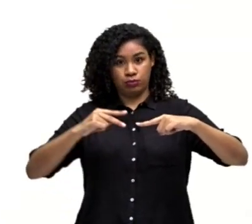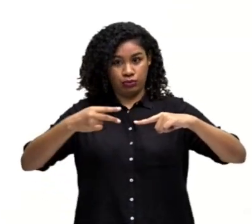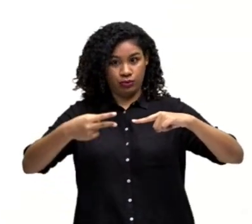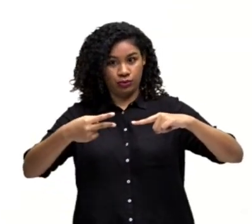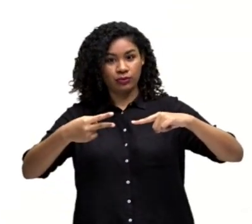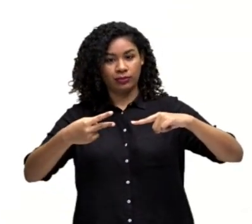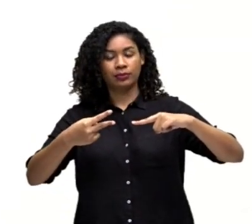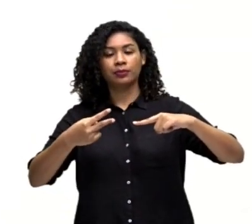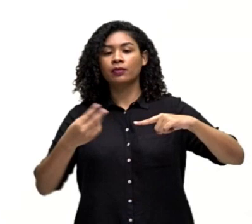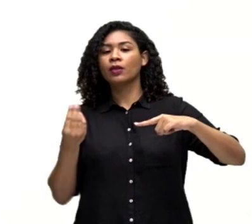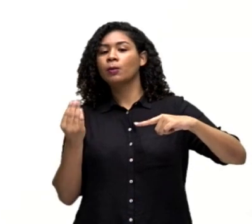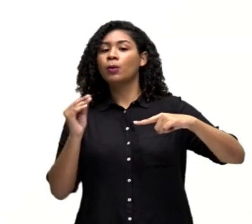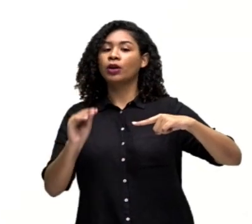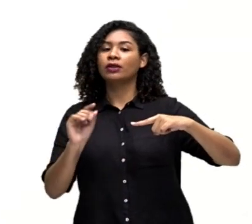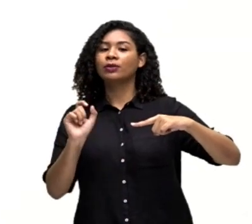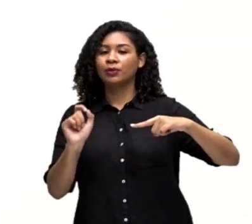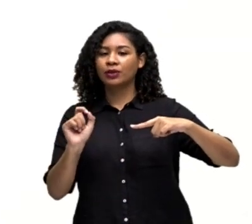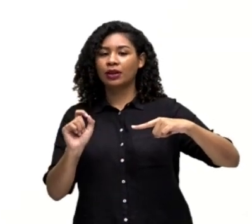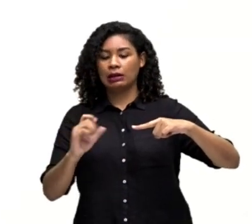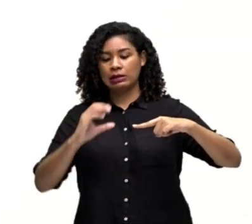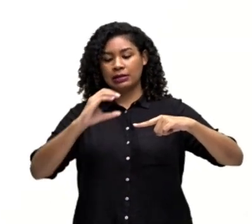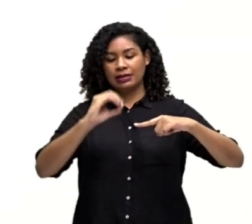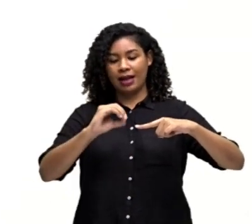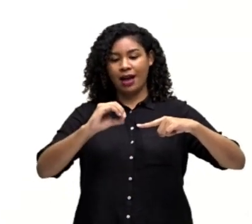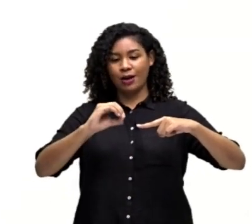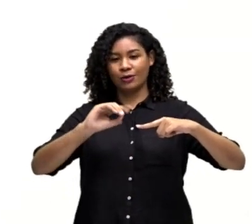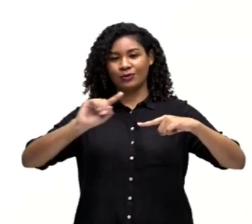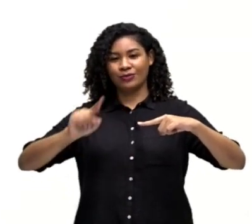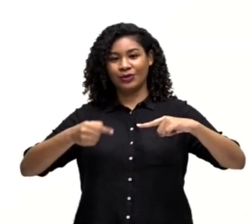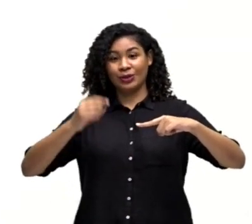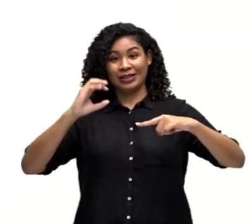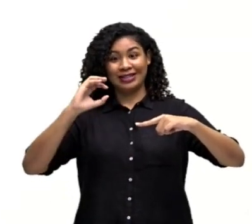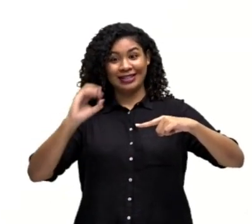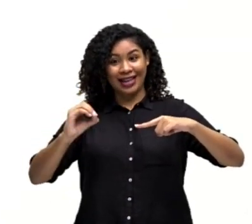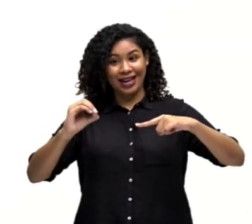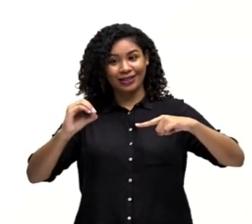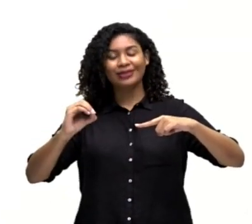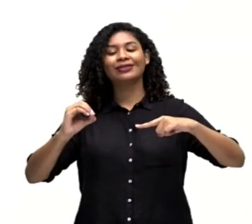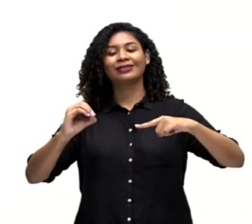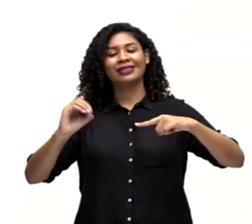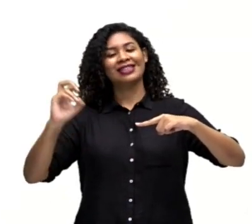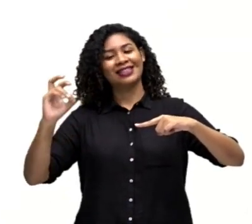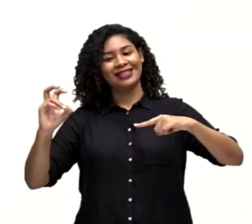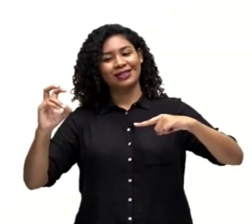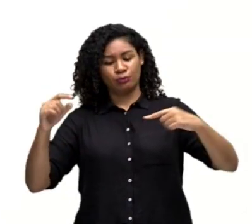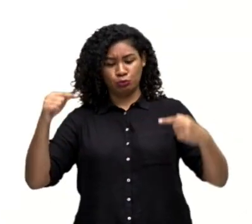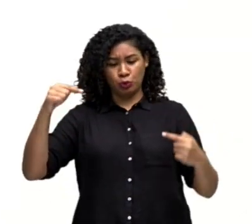tem que ter 2 casas decimais, que é justamente o que acontece aqui, ó,